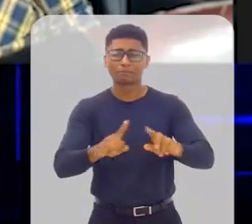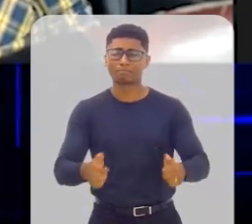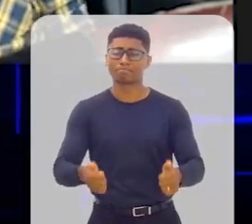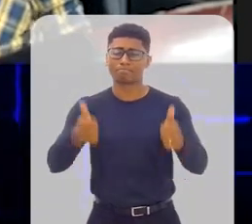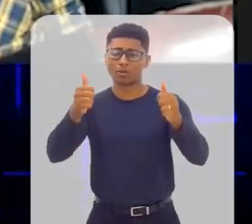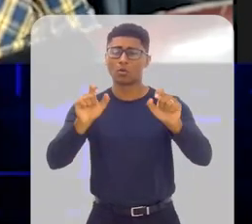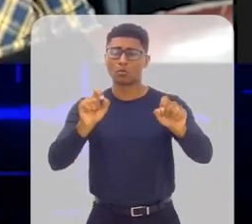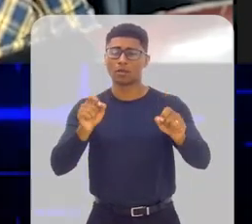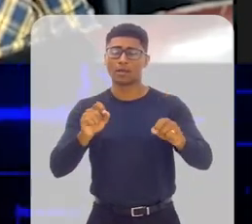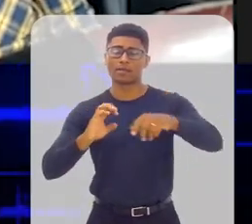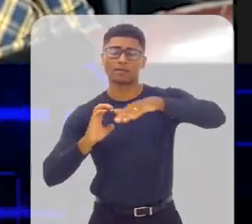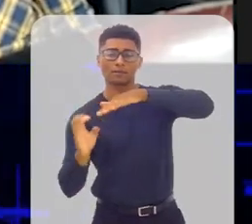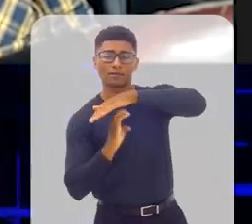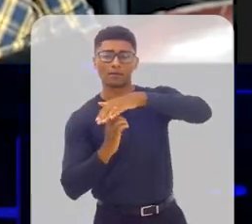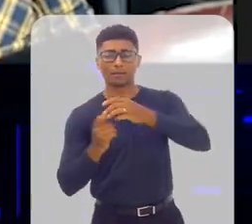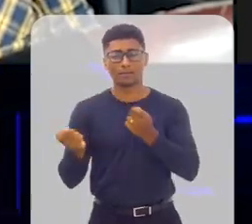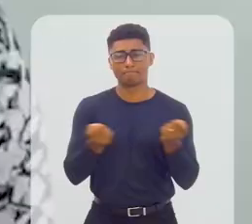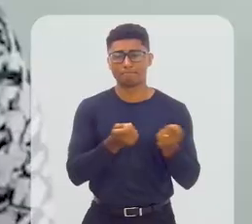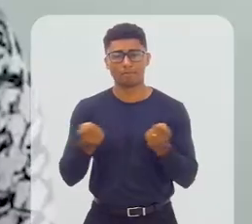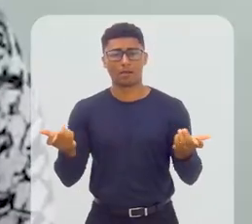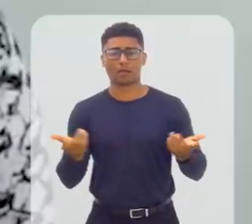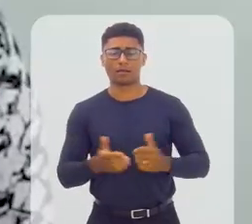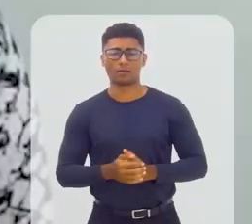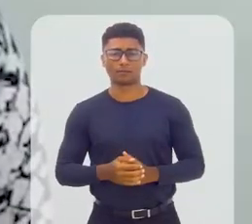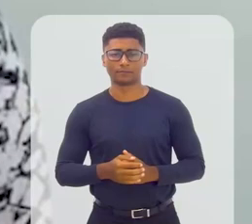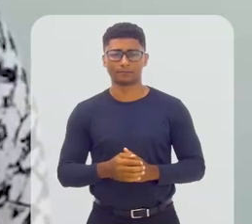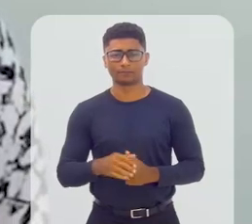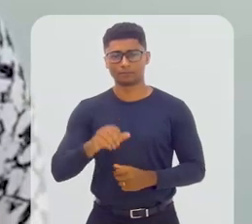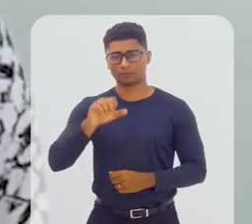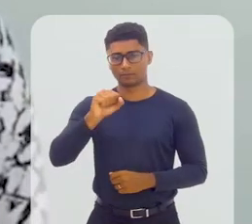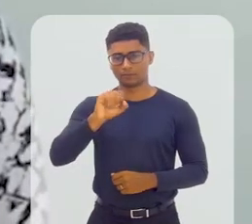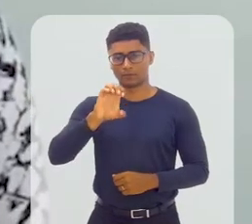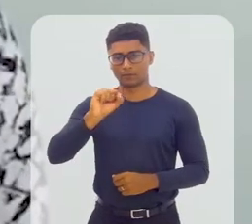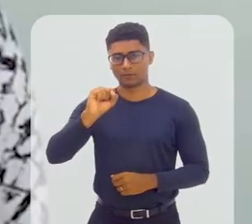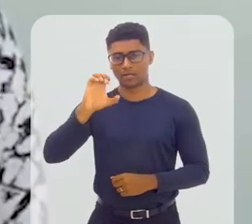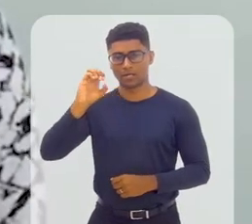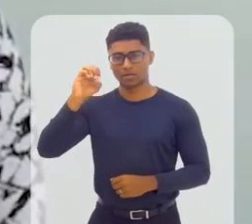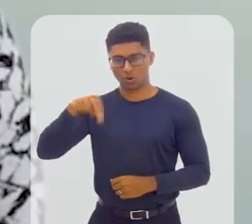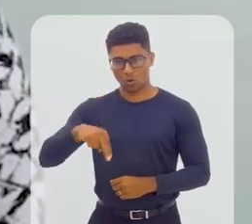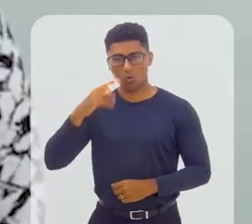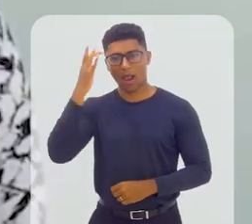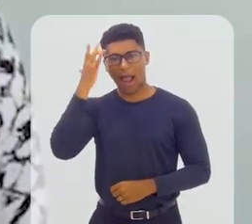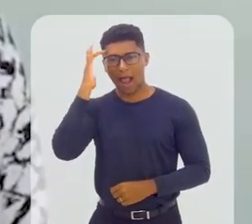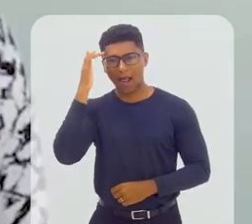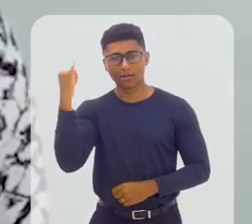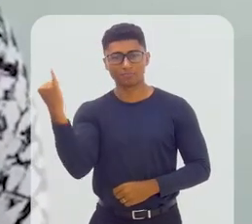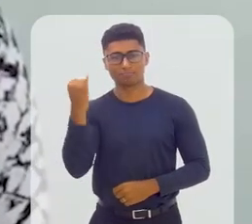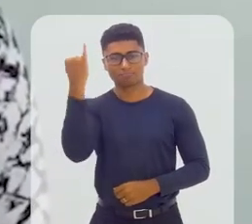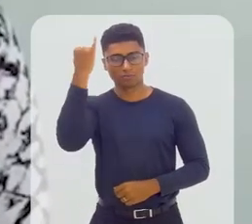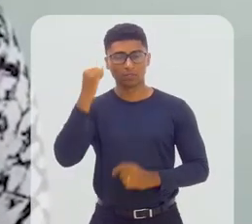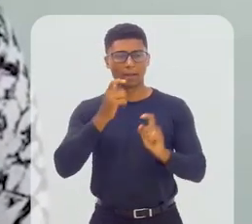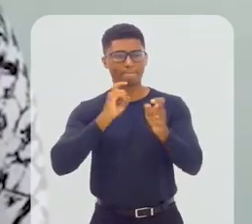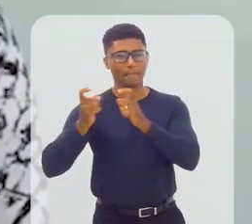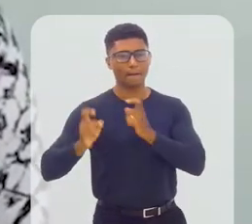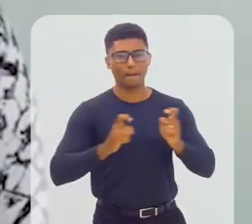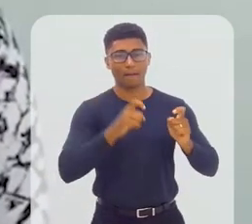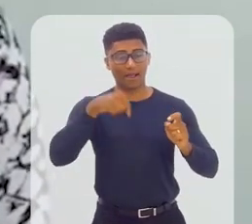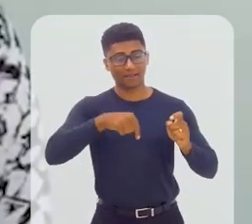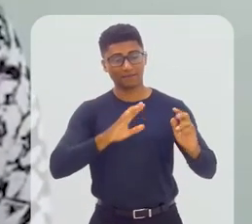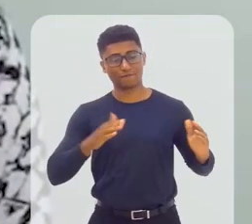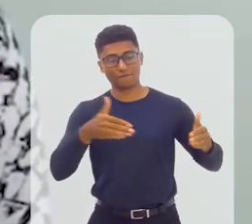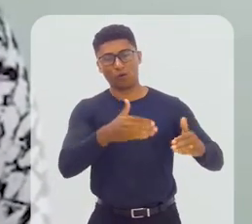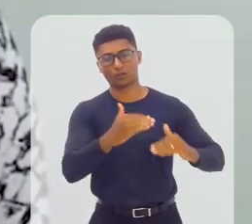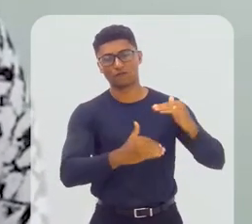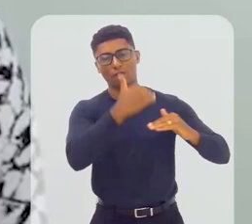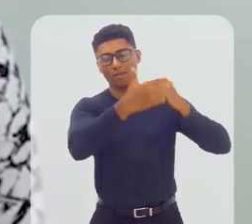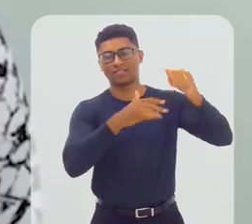a questão do empreendedorismo no Estado, né, gente? Qual a importância para o Sescom de participar dos debates e das discussões aqui do Fórum